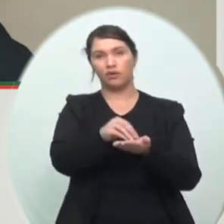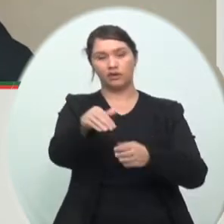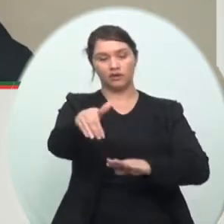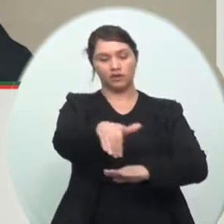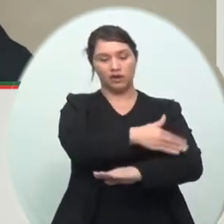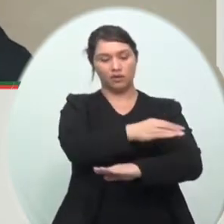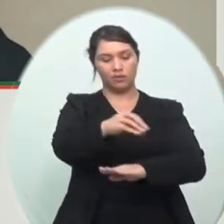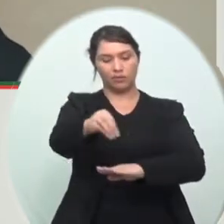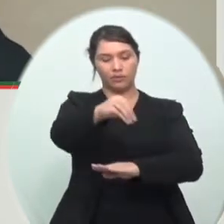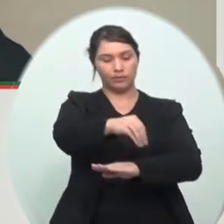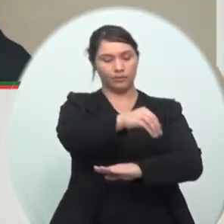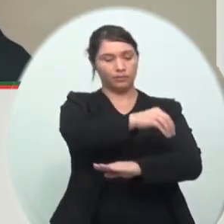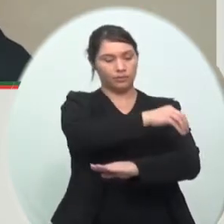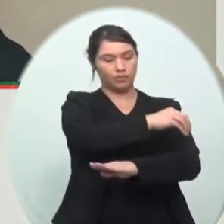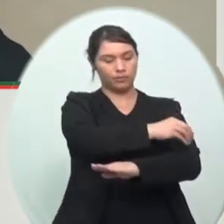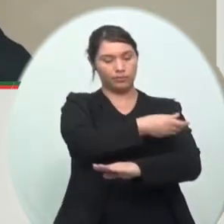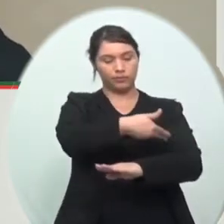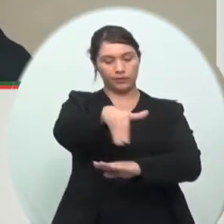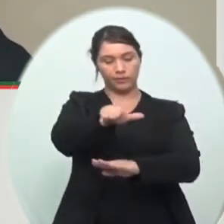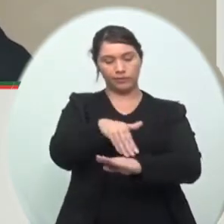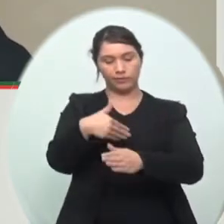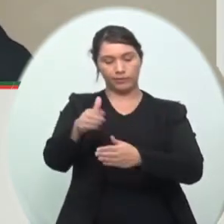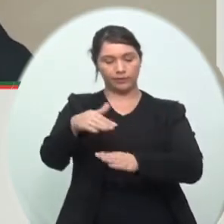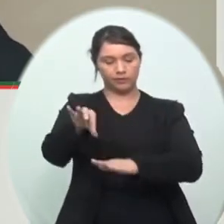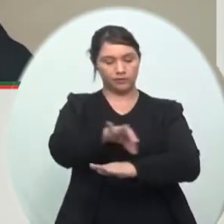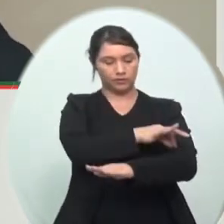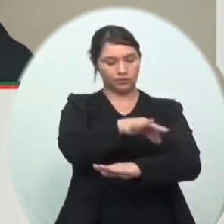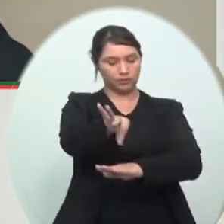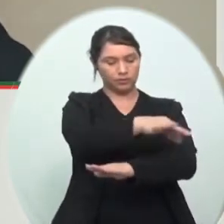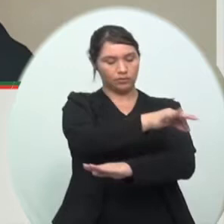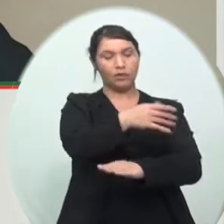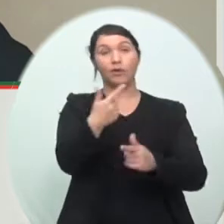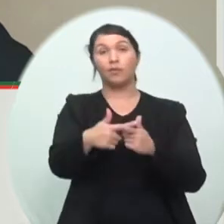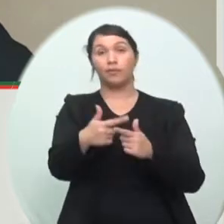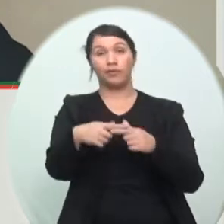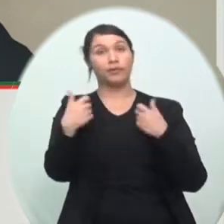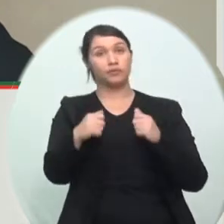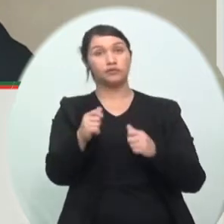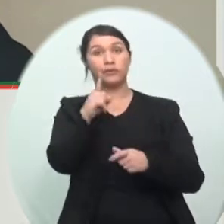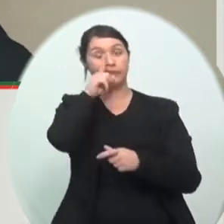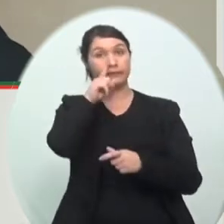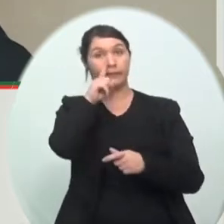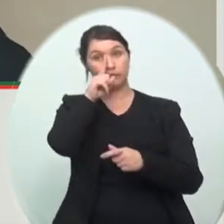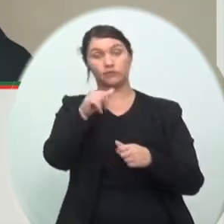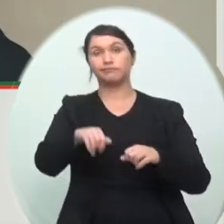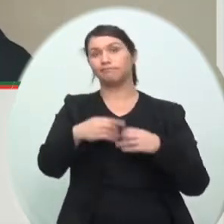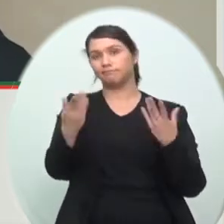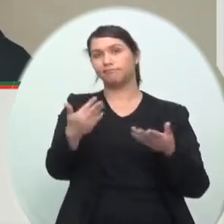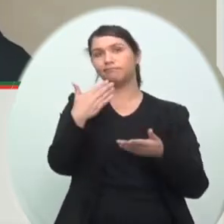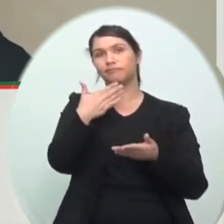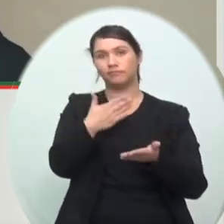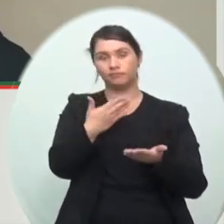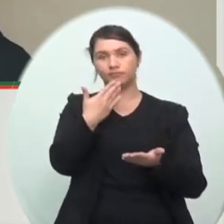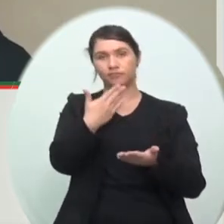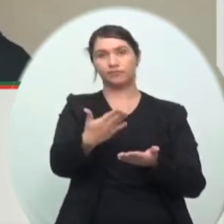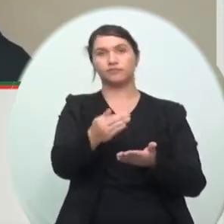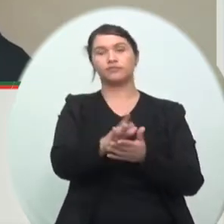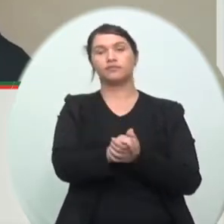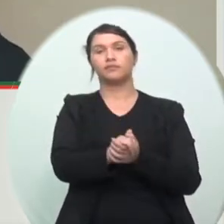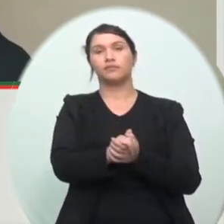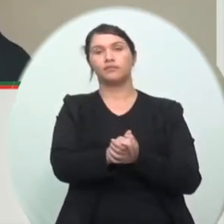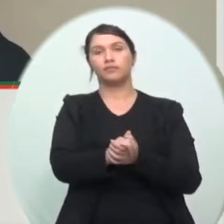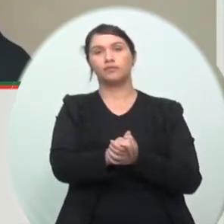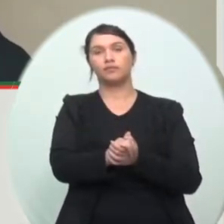aí, se não tem os tachões para orientar a sinalização, pode estar, vai acontecer, e o mais rápido possível que